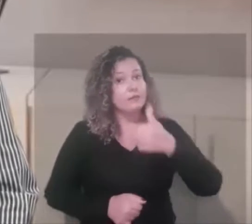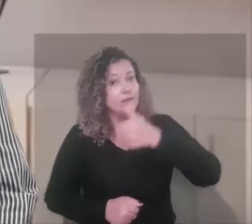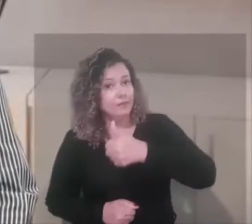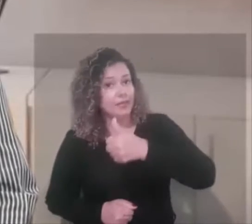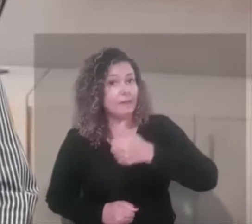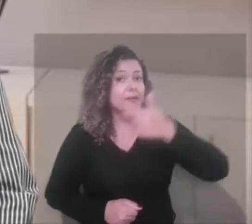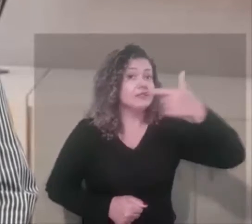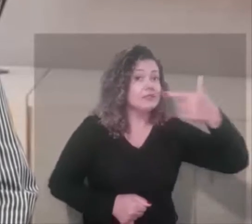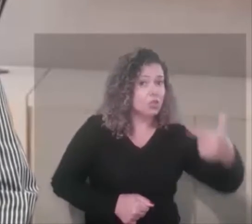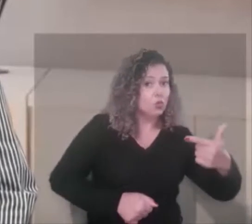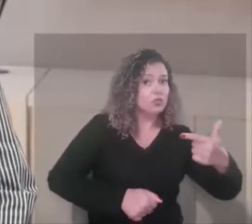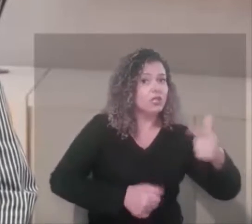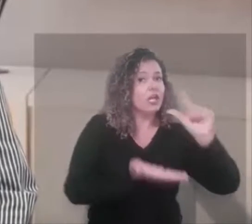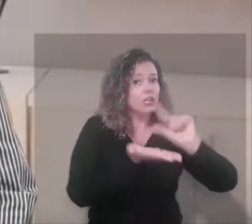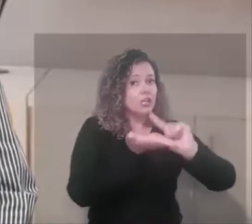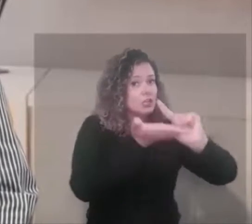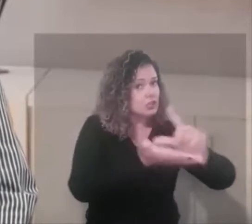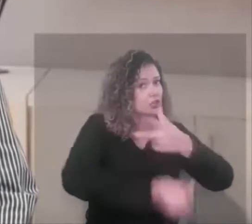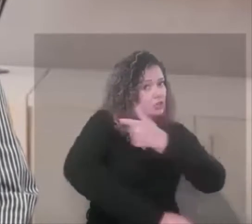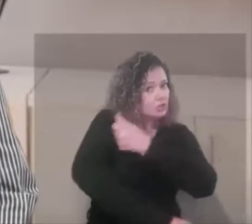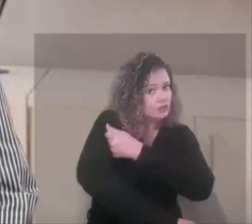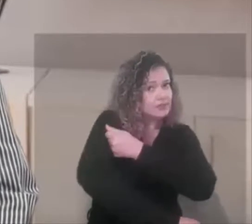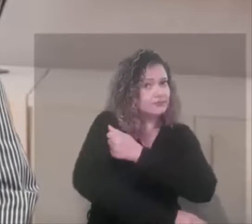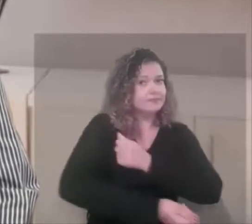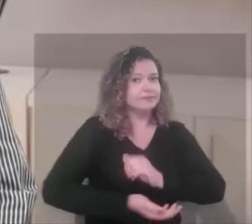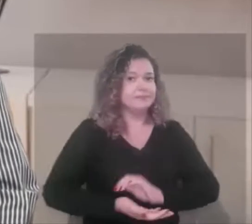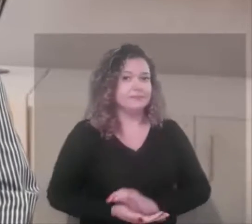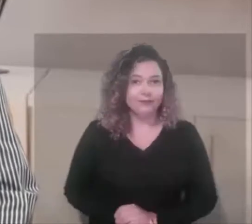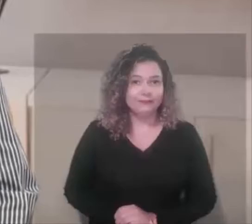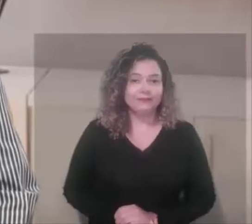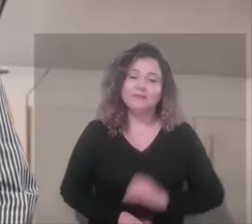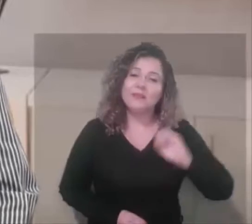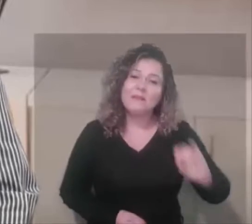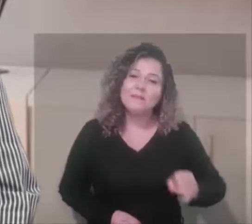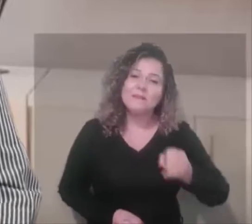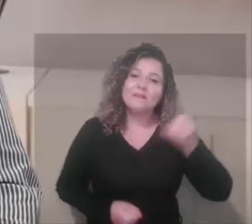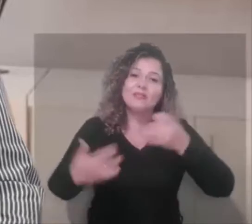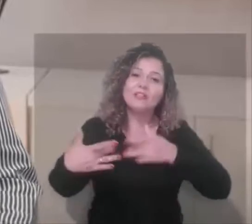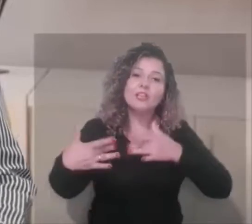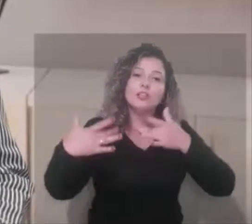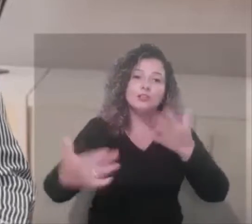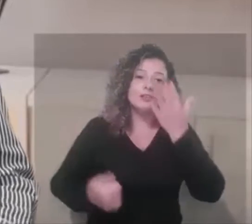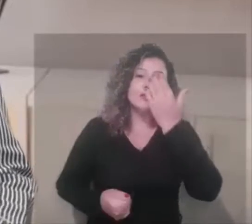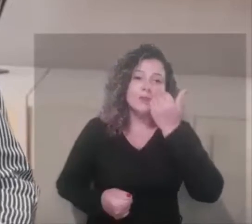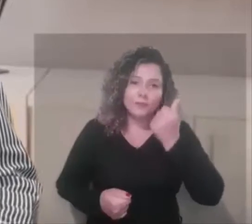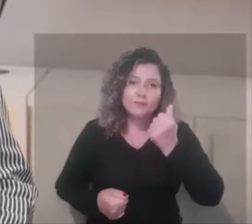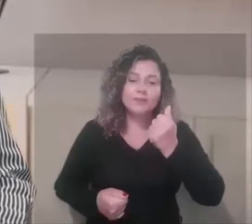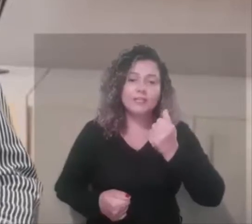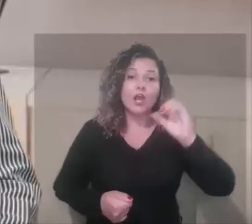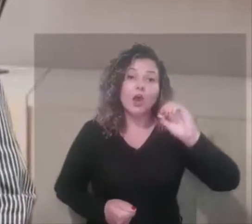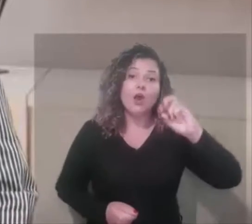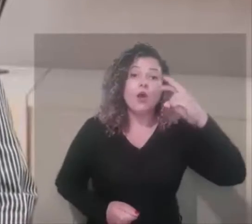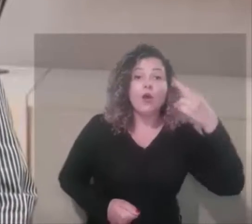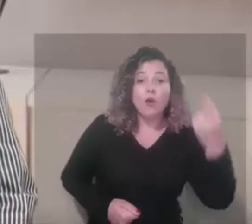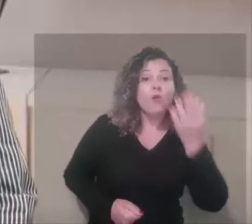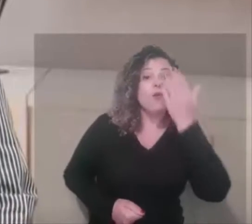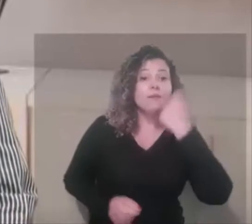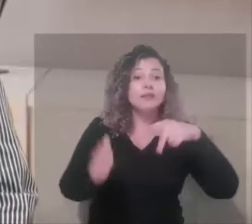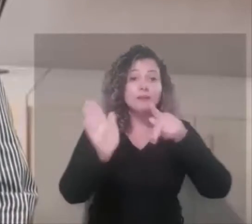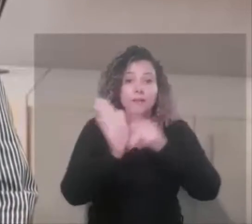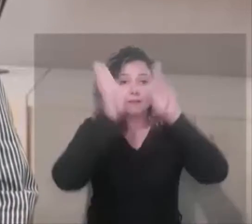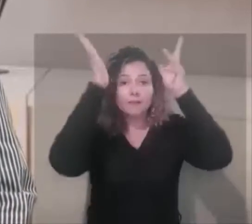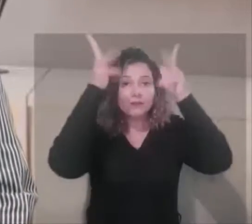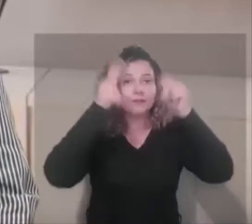da AstraZeneca, cartão do SUS ou CPF. Lembrando que é necessário respeitar o prazo de 90 dias entre as